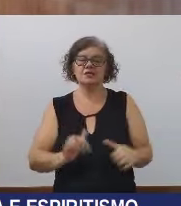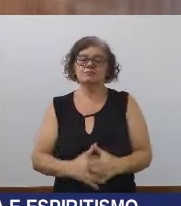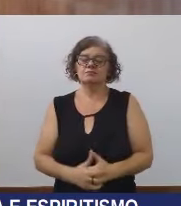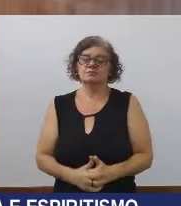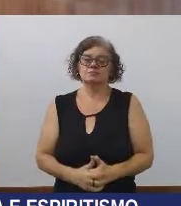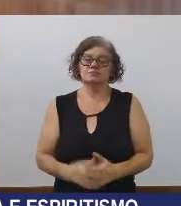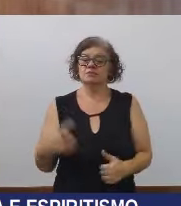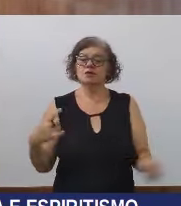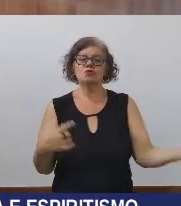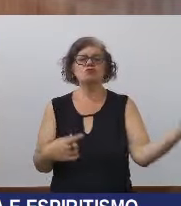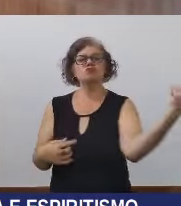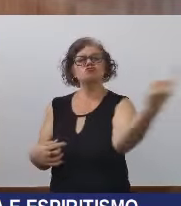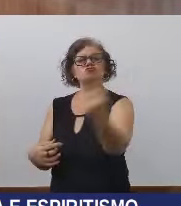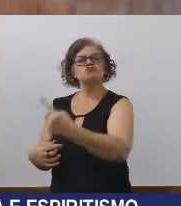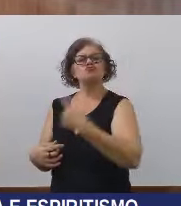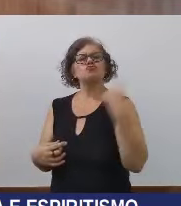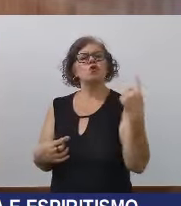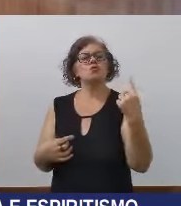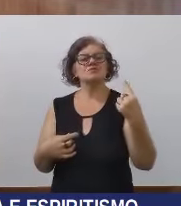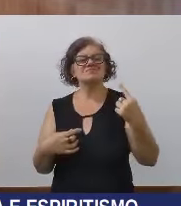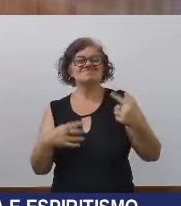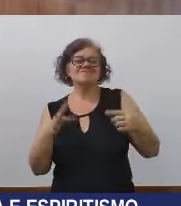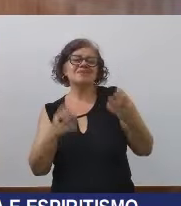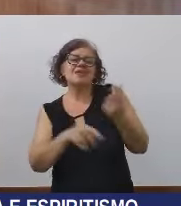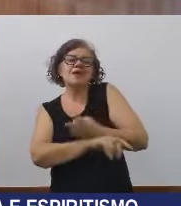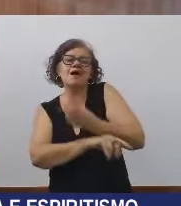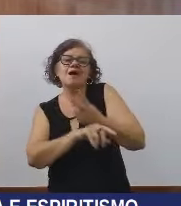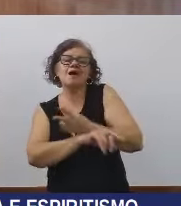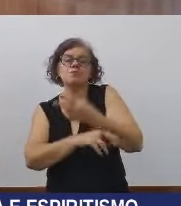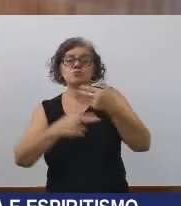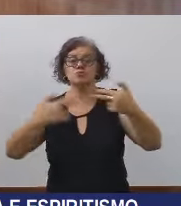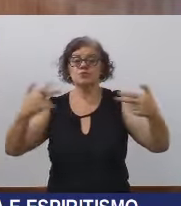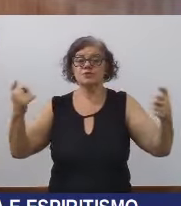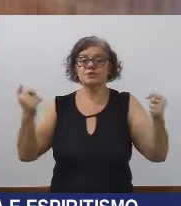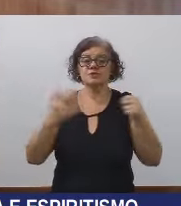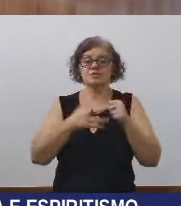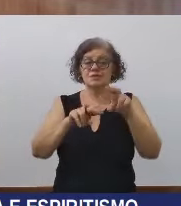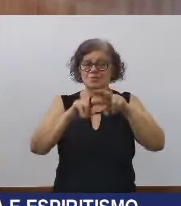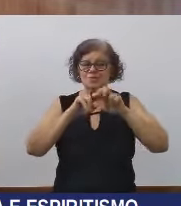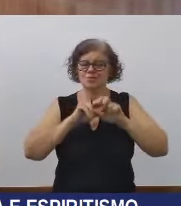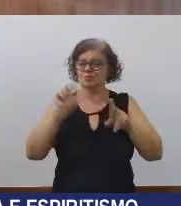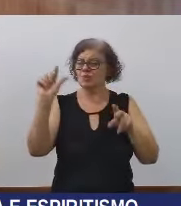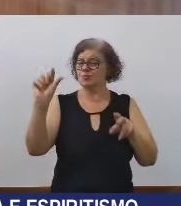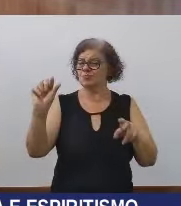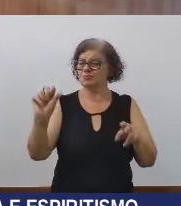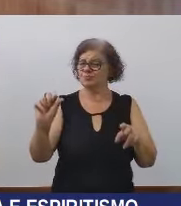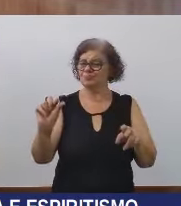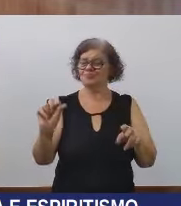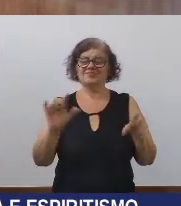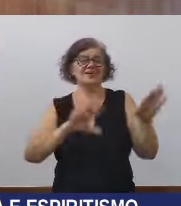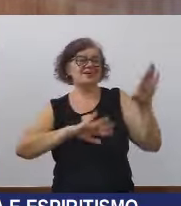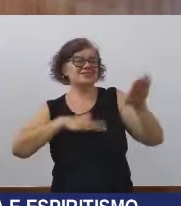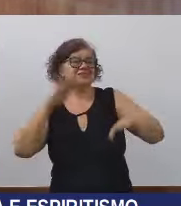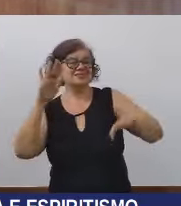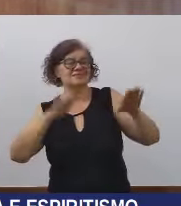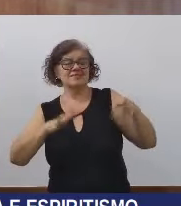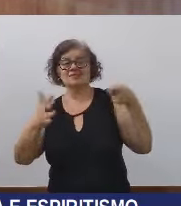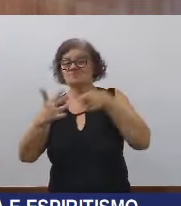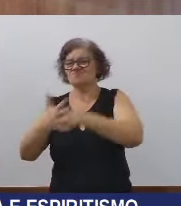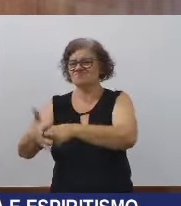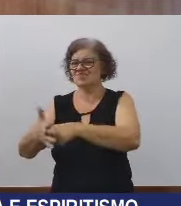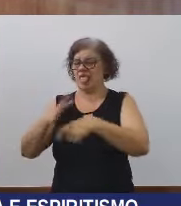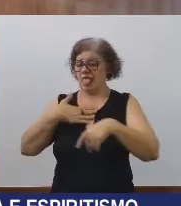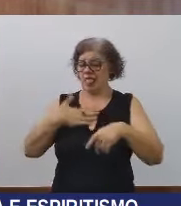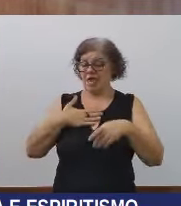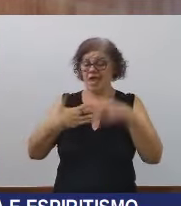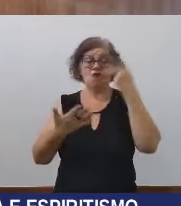que nós falhamos muitas vezes por este pequeno detalhe, por tentarmos prevalecer